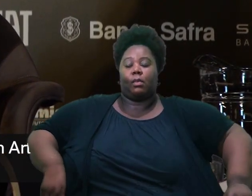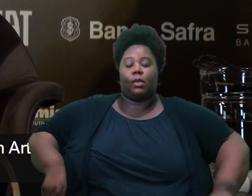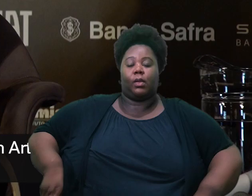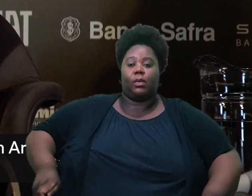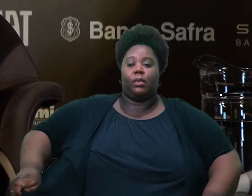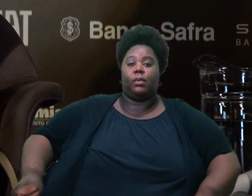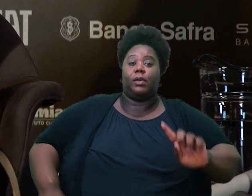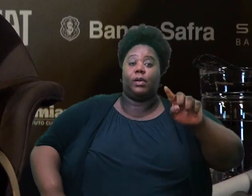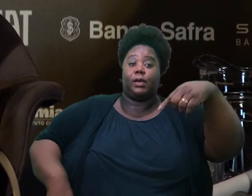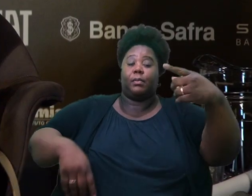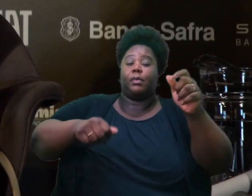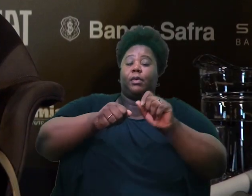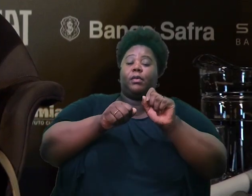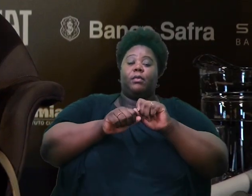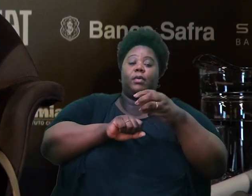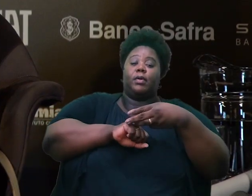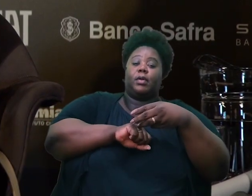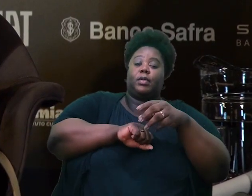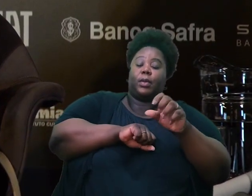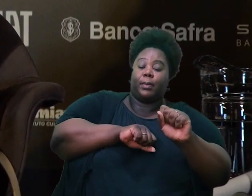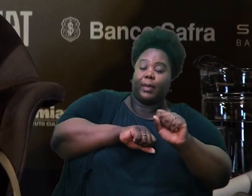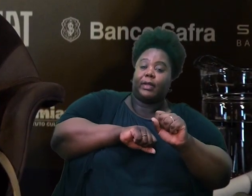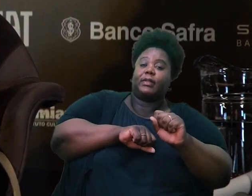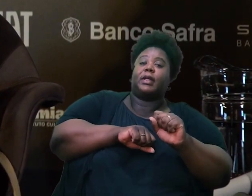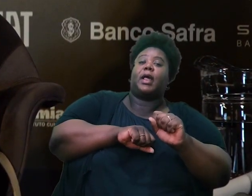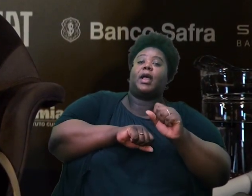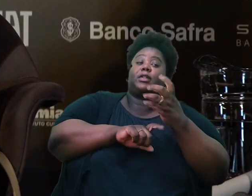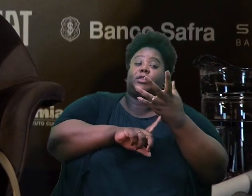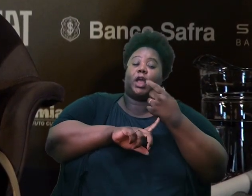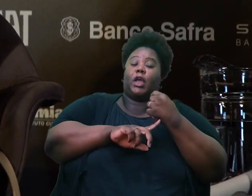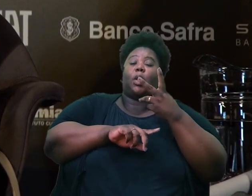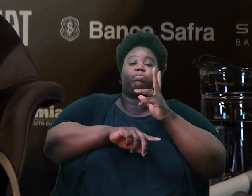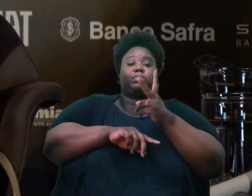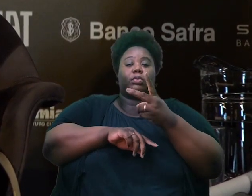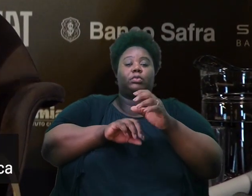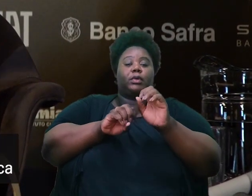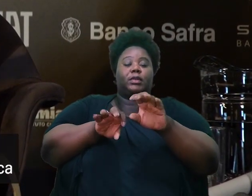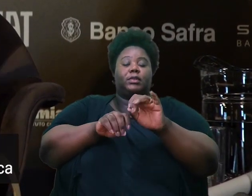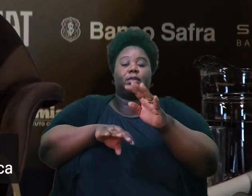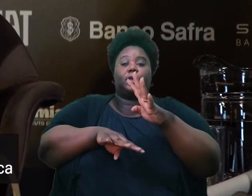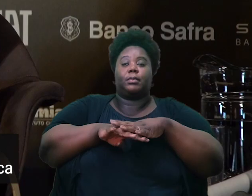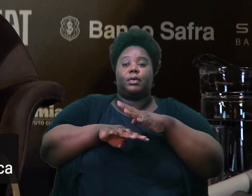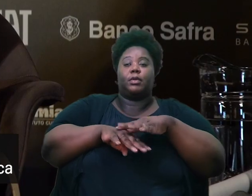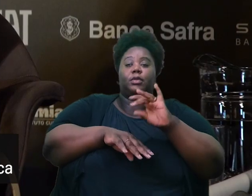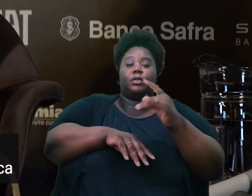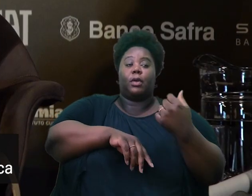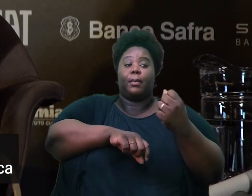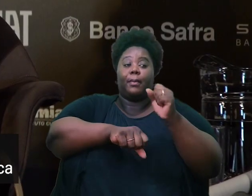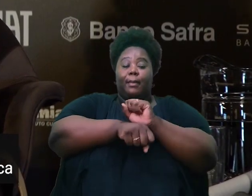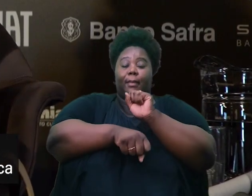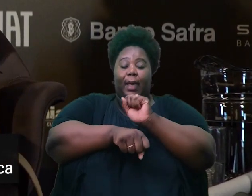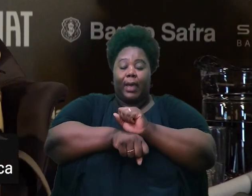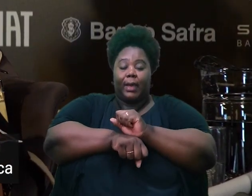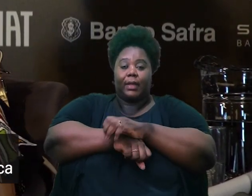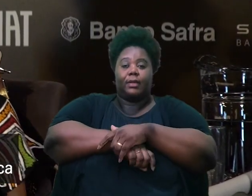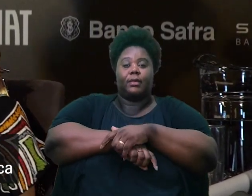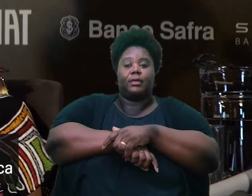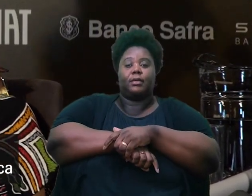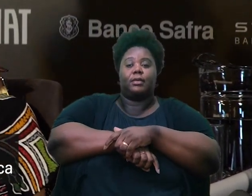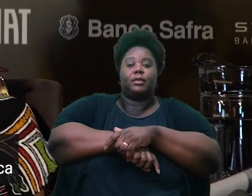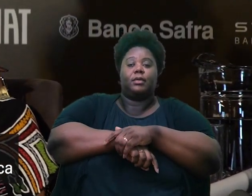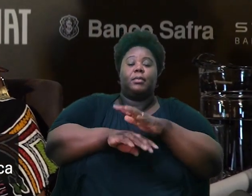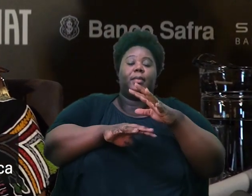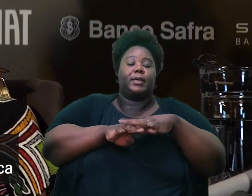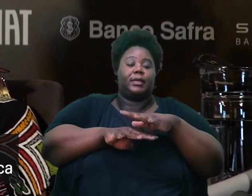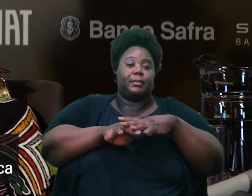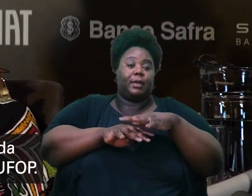Indiana, eu continuei dando aula particular de matemática. Eu só parei de dar aula particular de matemática e de